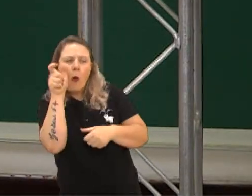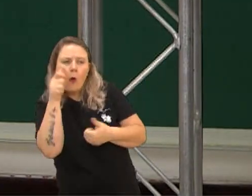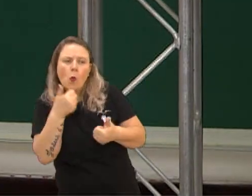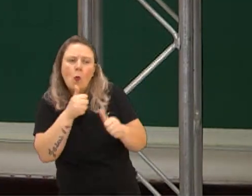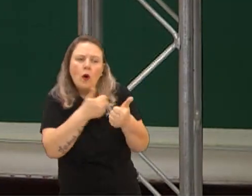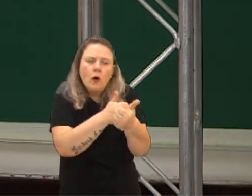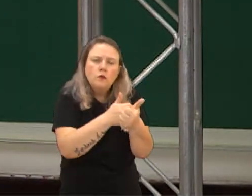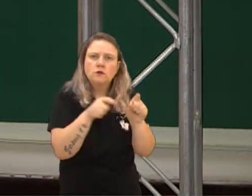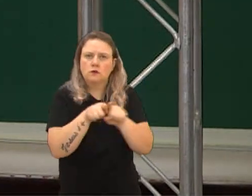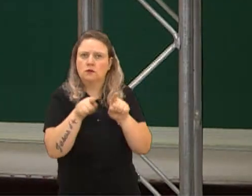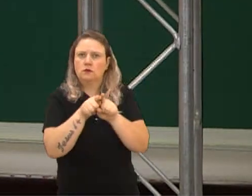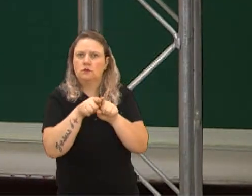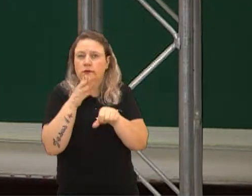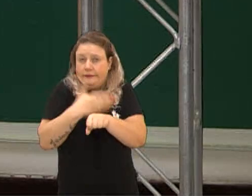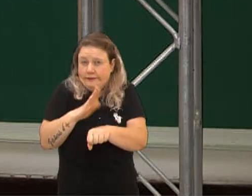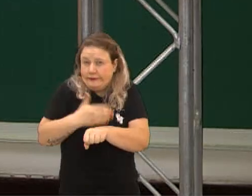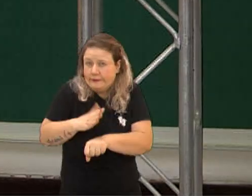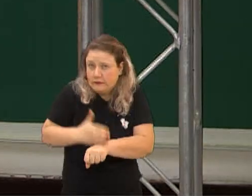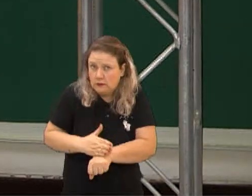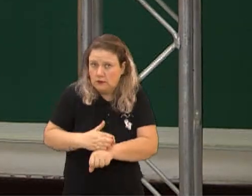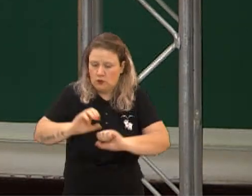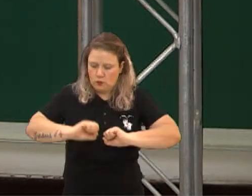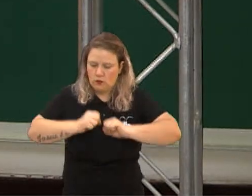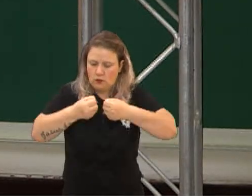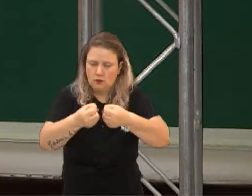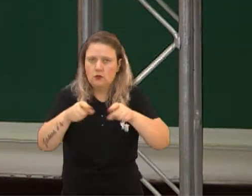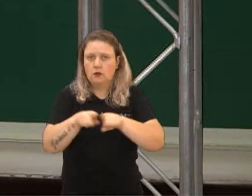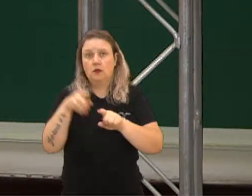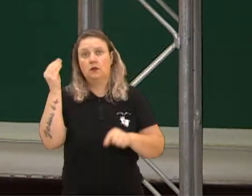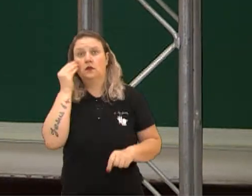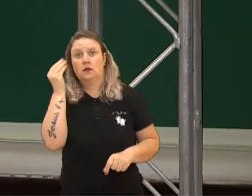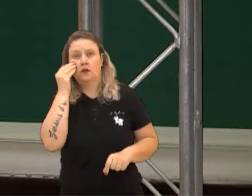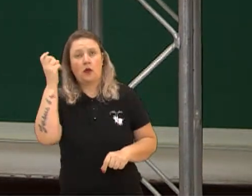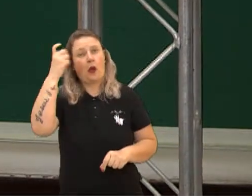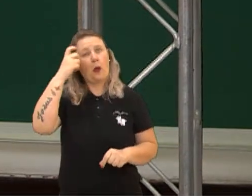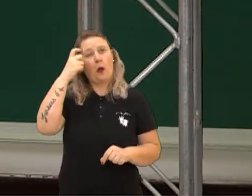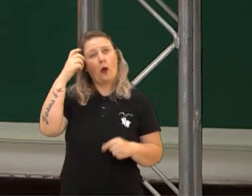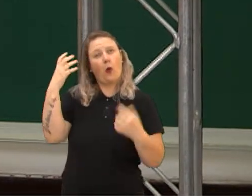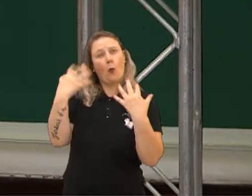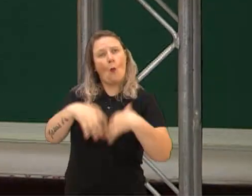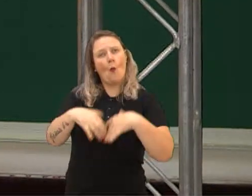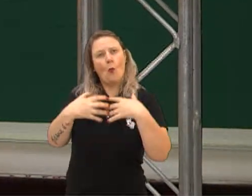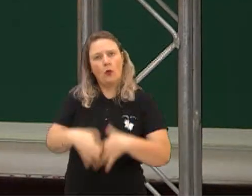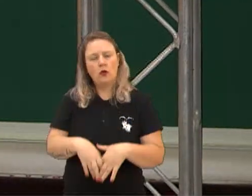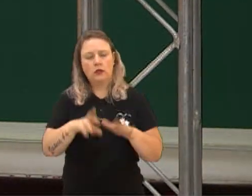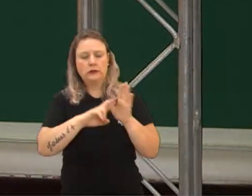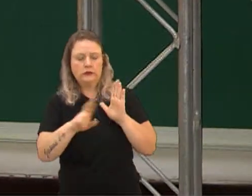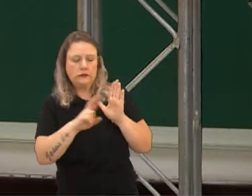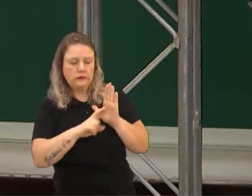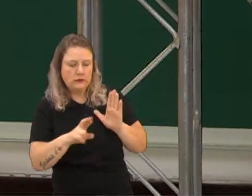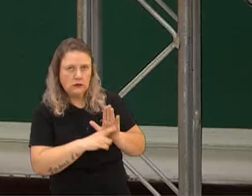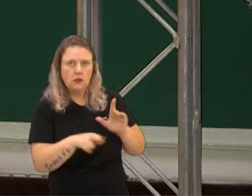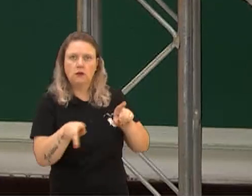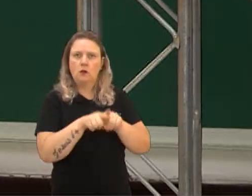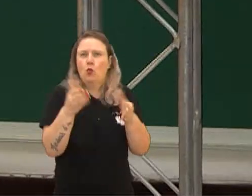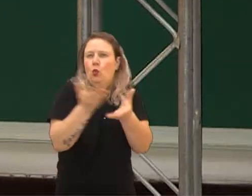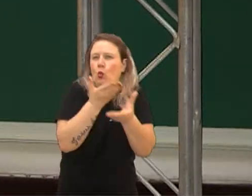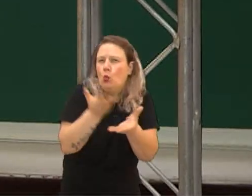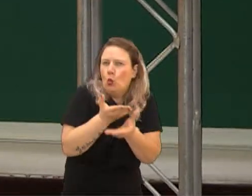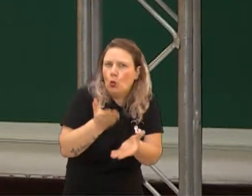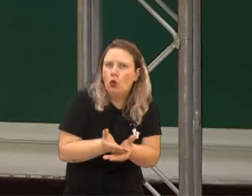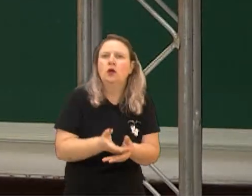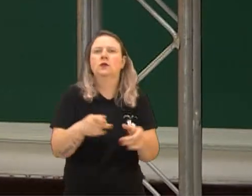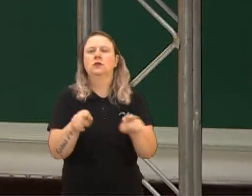Esse exercício, eles demandam um pouquinho mais de vocês têm que tentar pensar a resposta e elaborar aí no caderno de anotações ou no bloco de